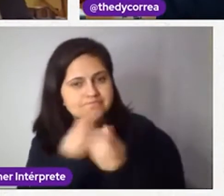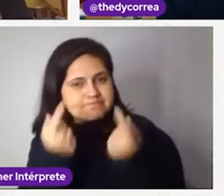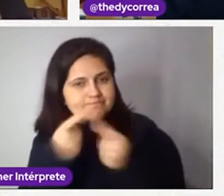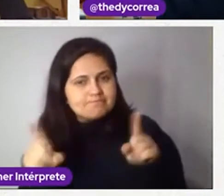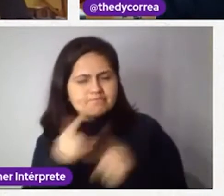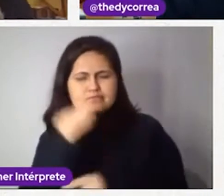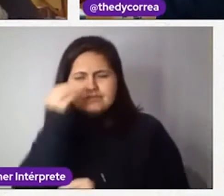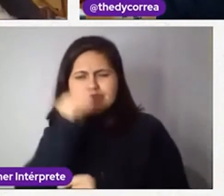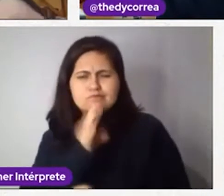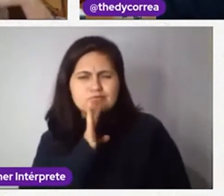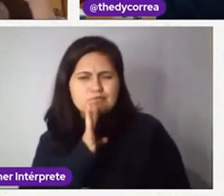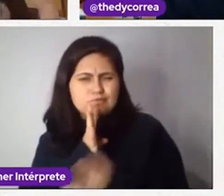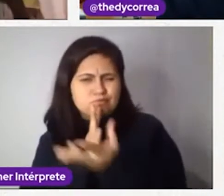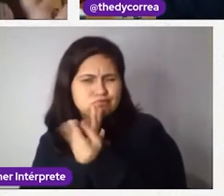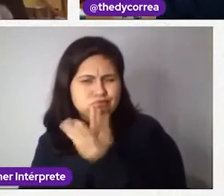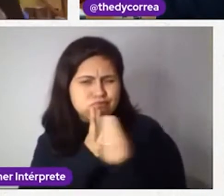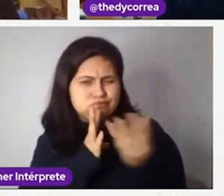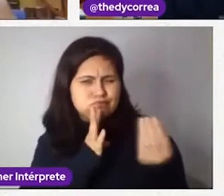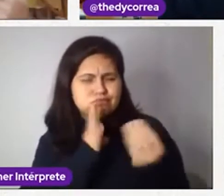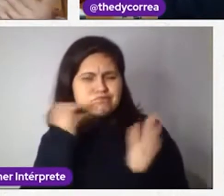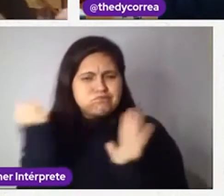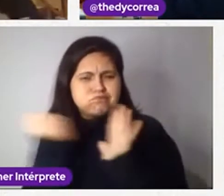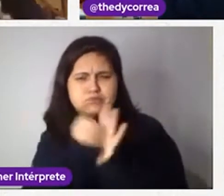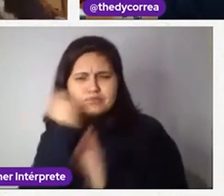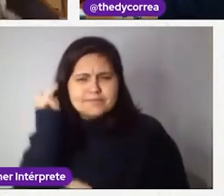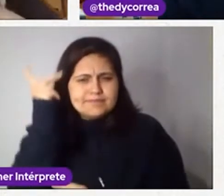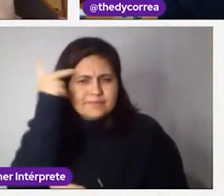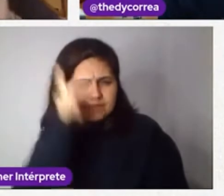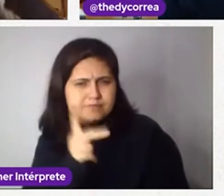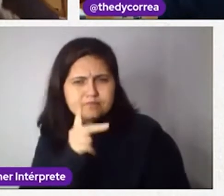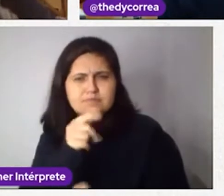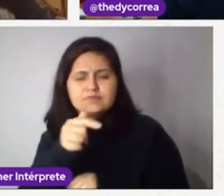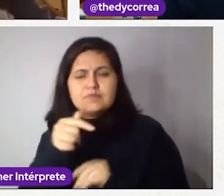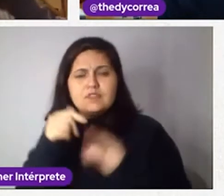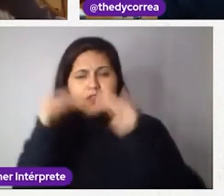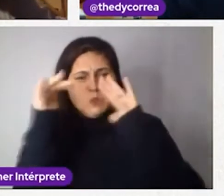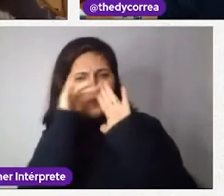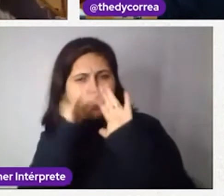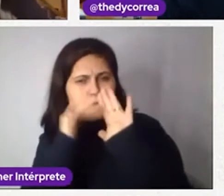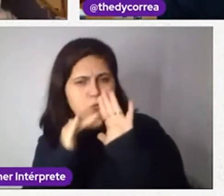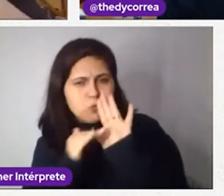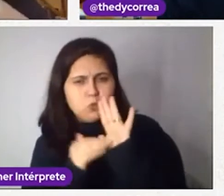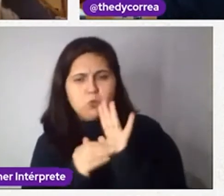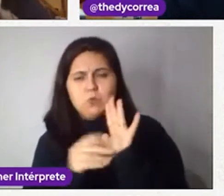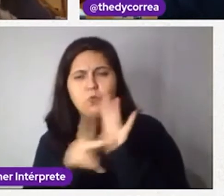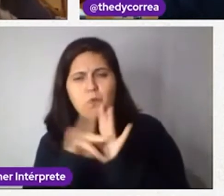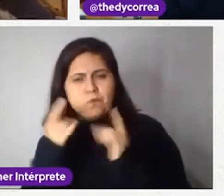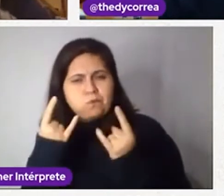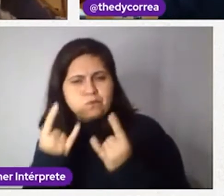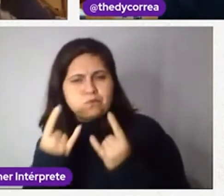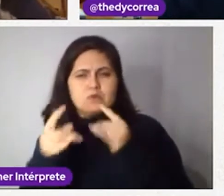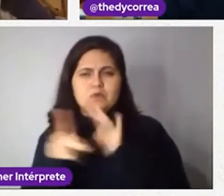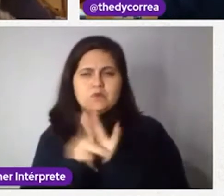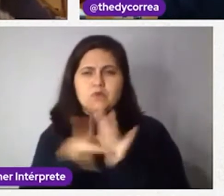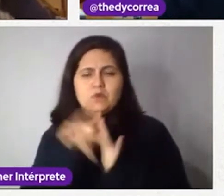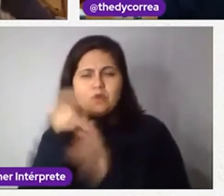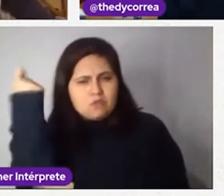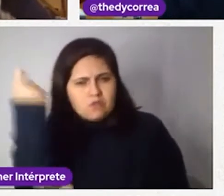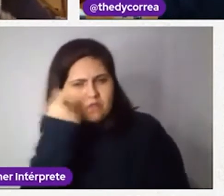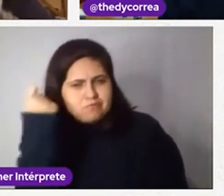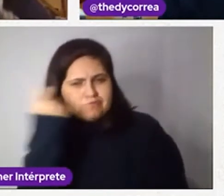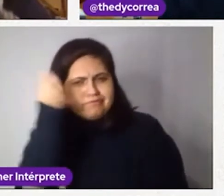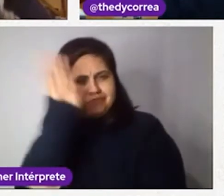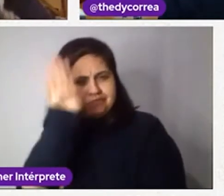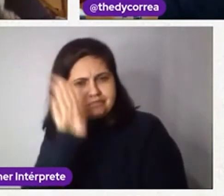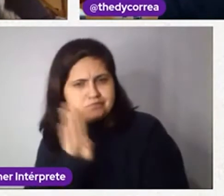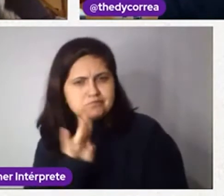super conhecidas, que fazem parte da história, dos set lists, de tudo, do rock gaúcho e do Brasil, né? Vocês são uma banda